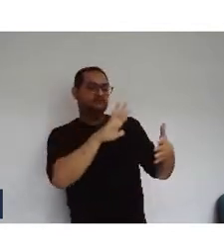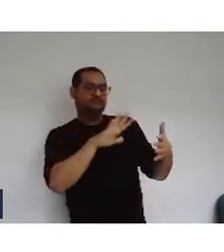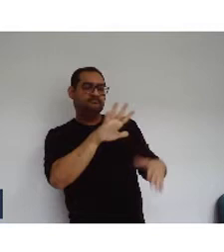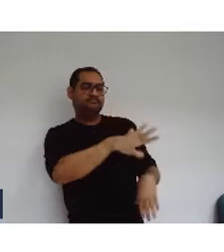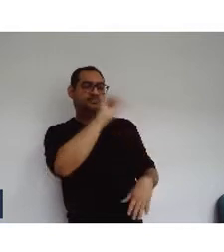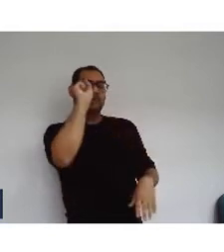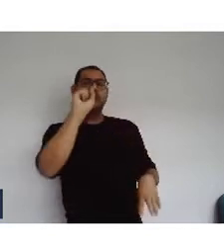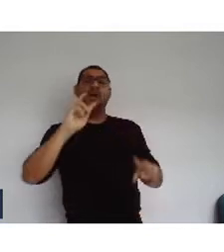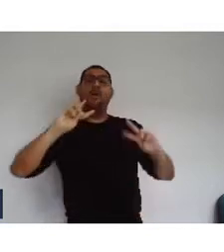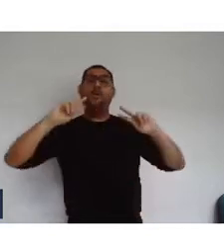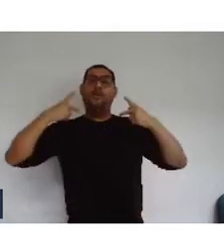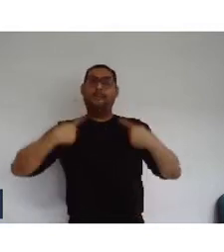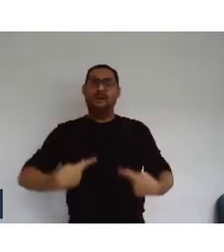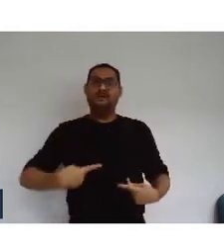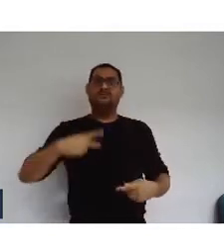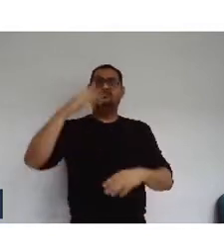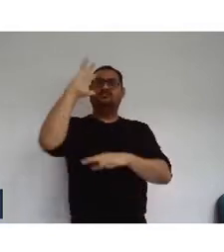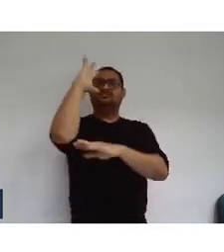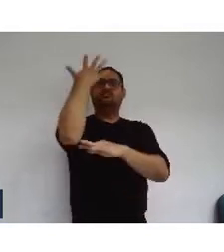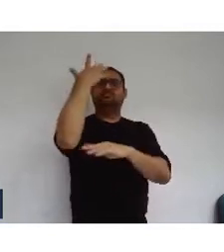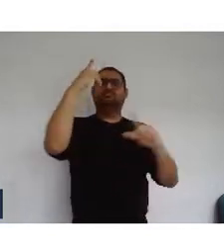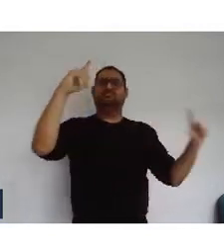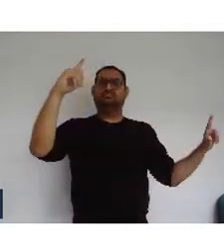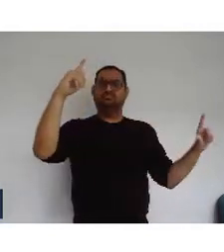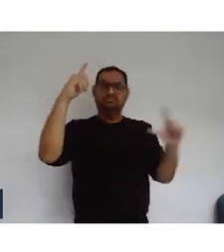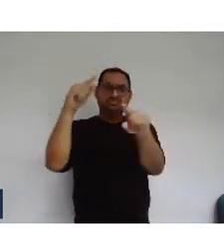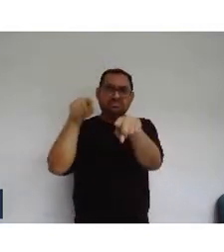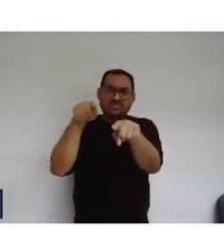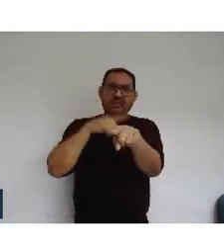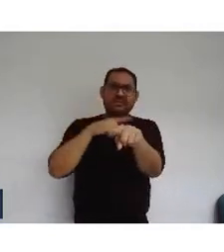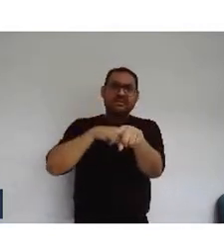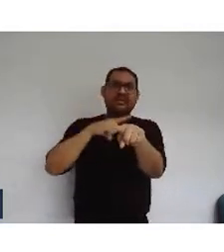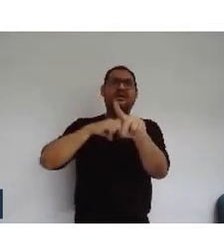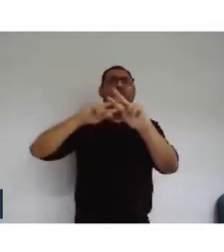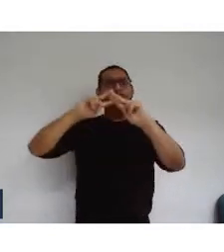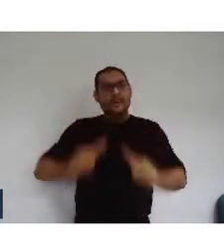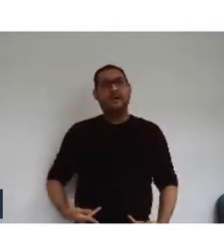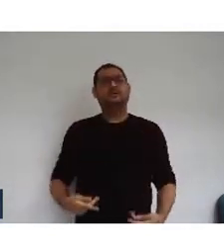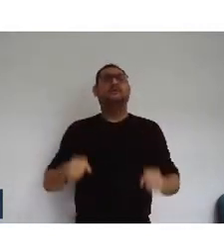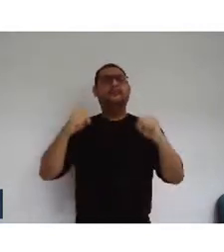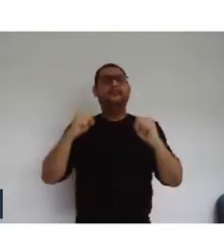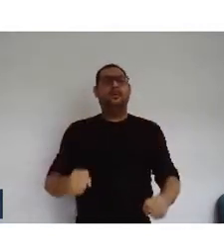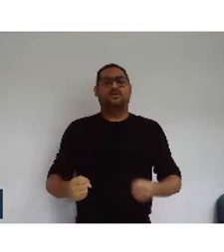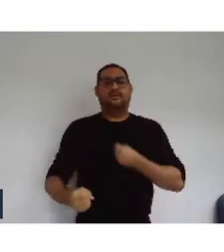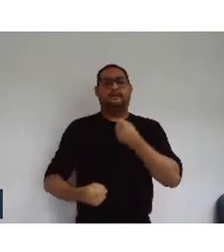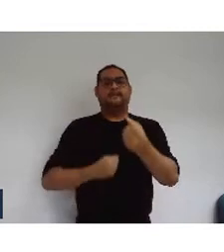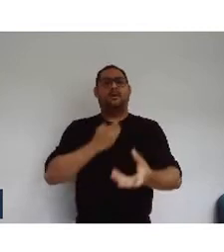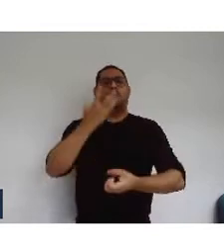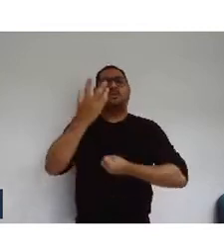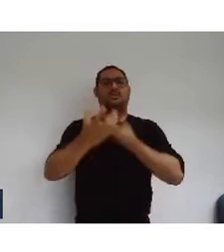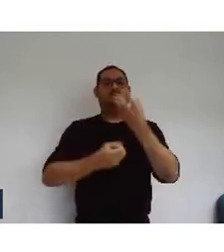na paisagem semiótica, os sentidos começam a brotar de forma diferenciada.